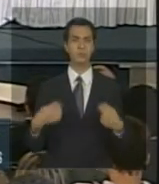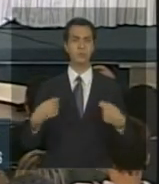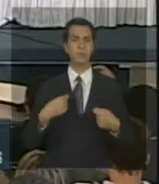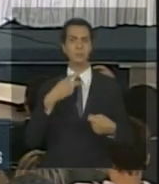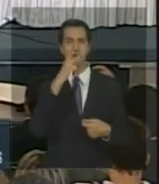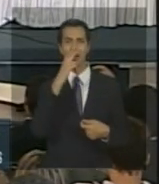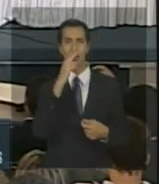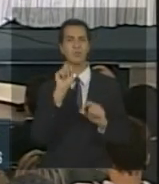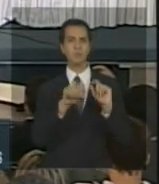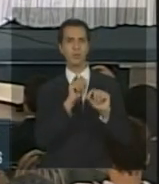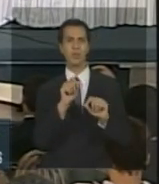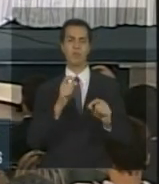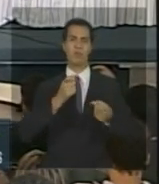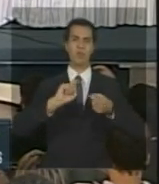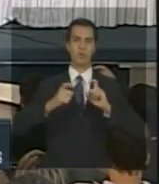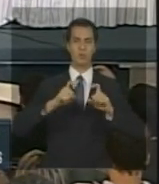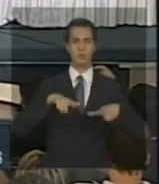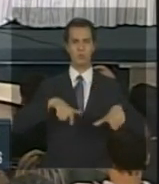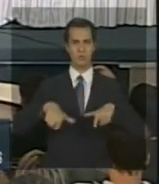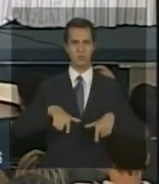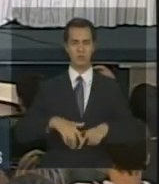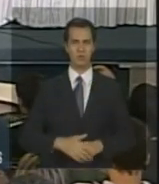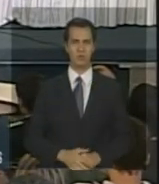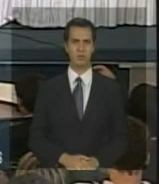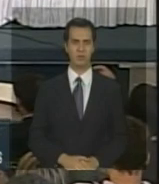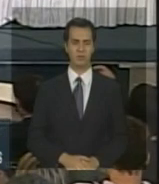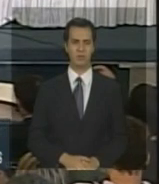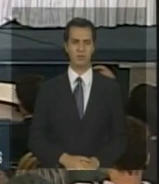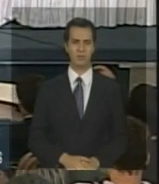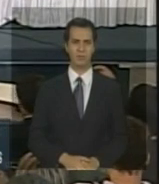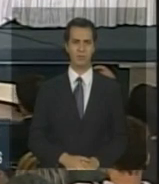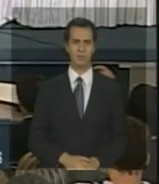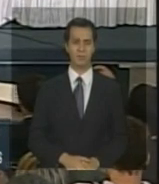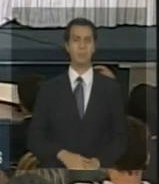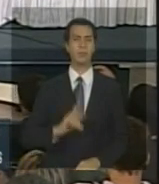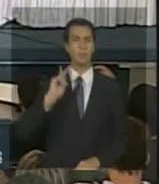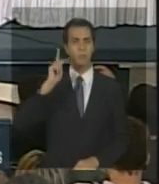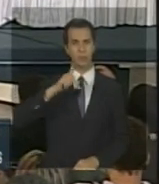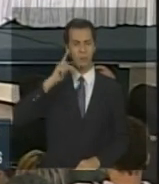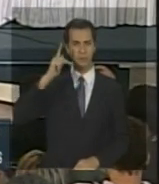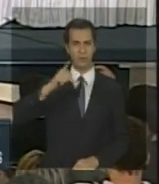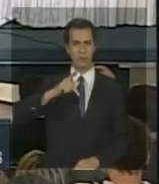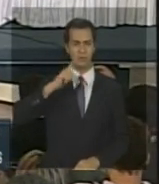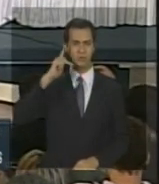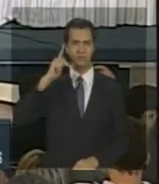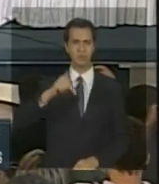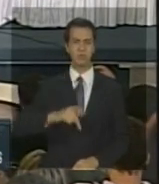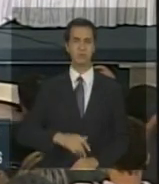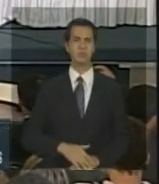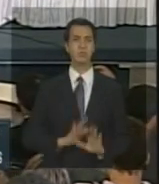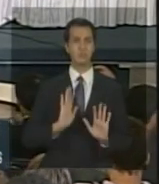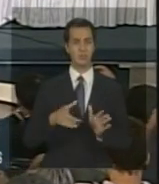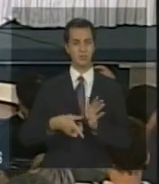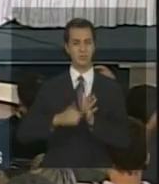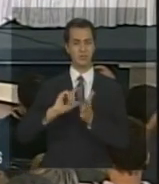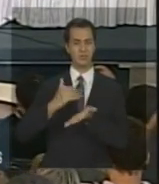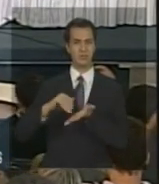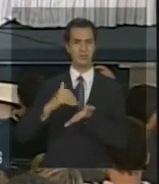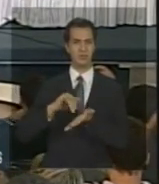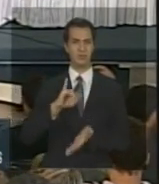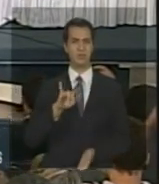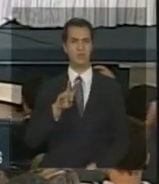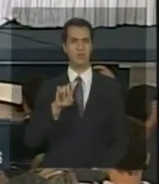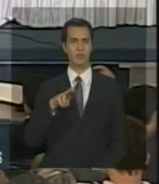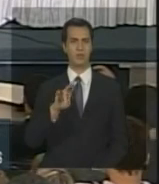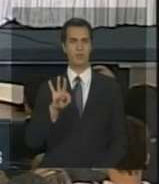trabalho. Uma política como esta, como apresentou a secretária Ivonetti, ela